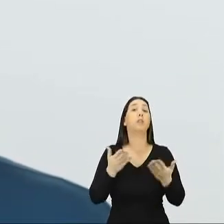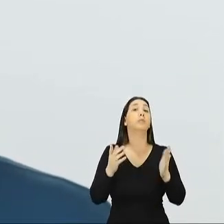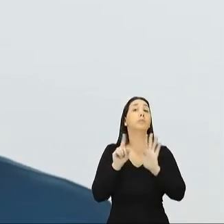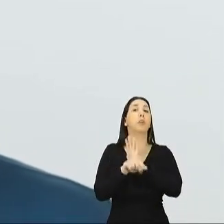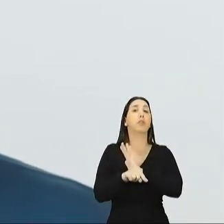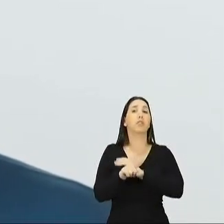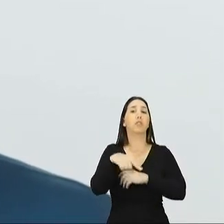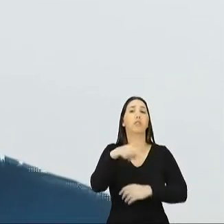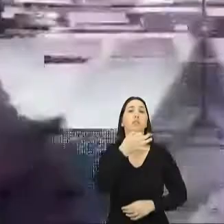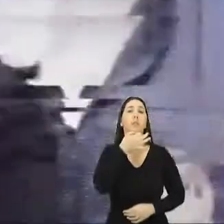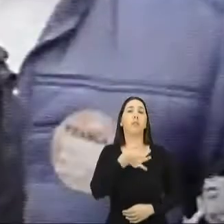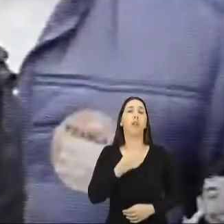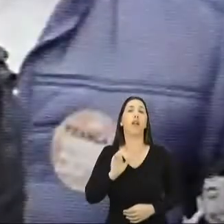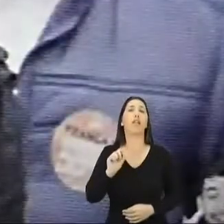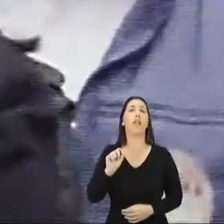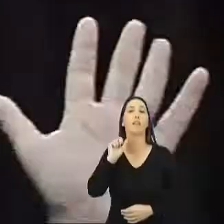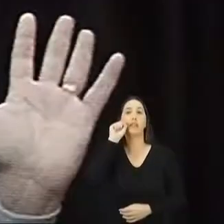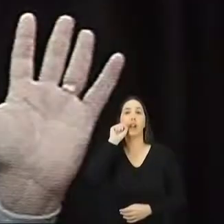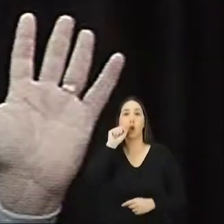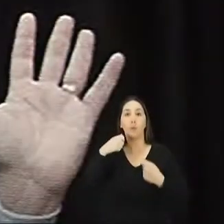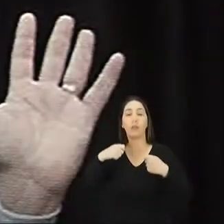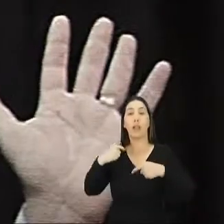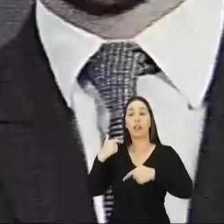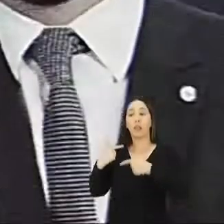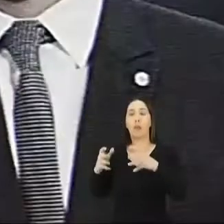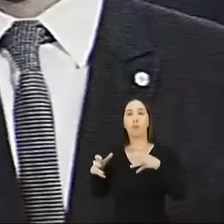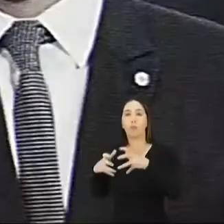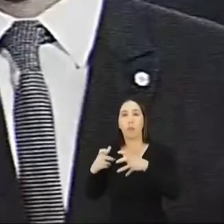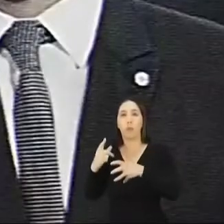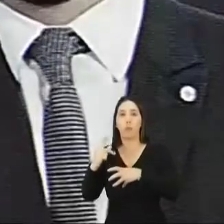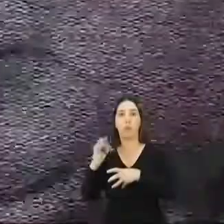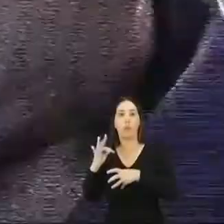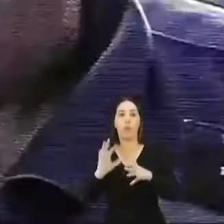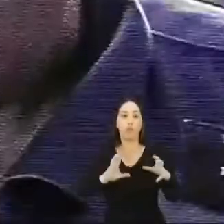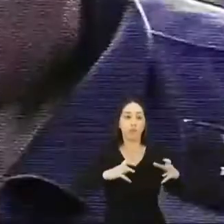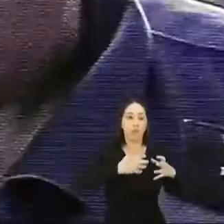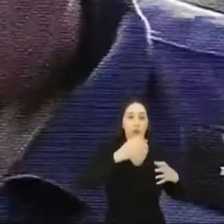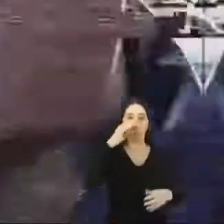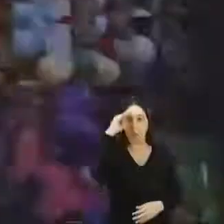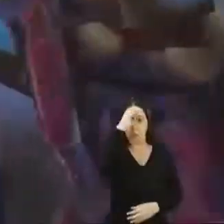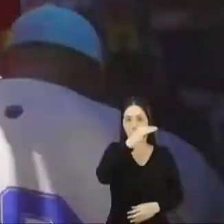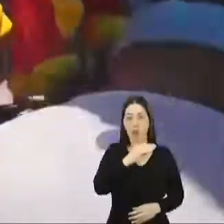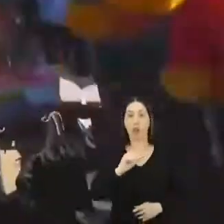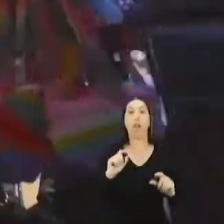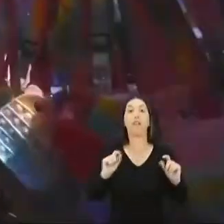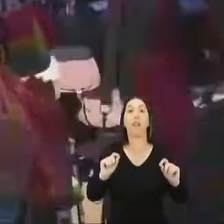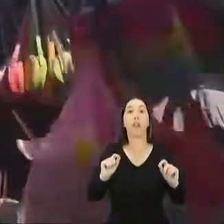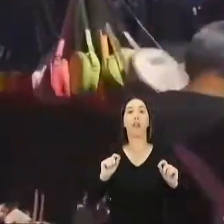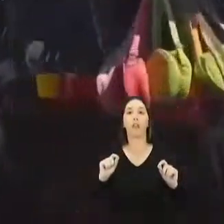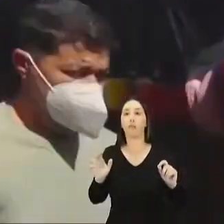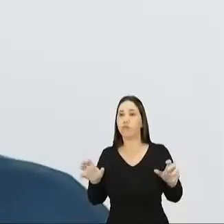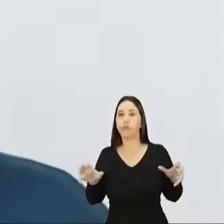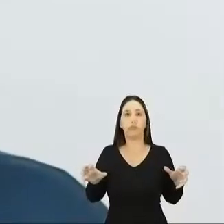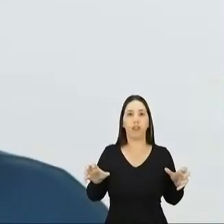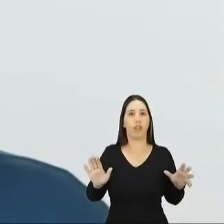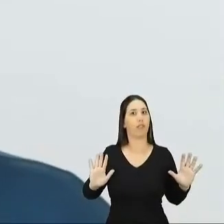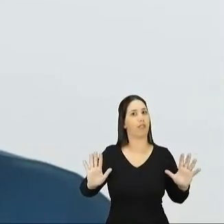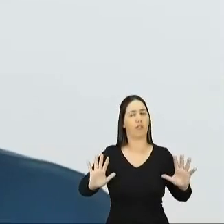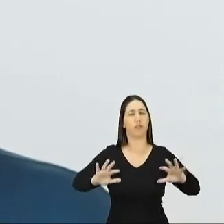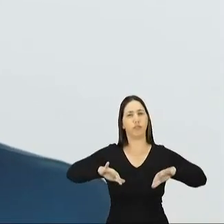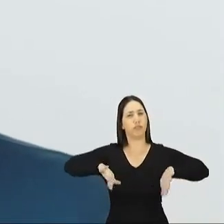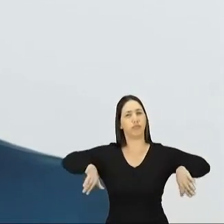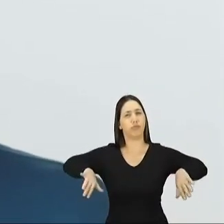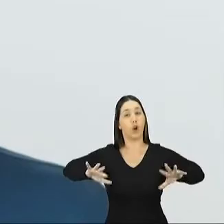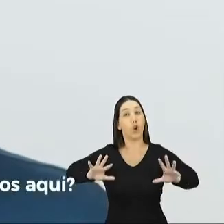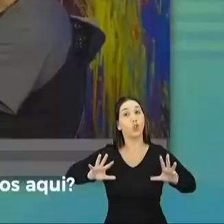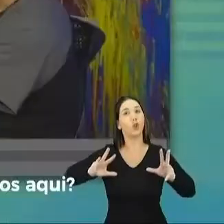senador deve trabalhar? Para o PT e seus aliados? Para a família Bolsonaro e seus amigos? Ou para todos os paulistas? Eu vou trabalhar